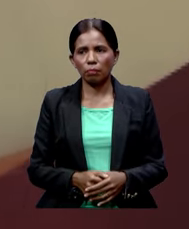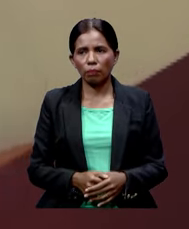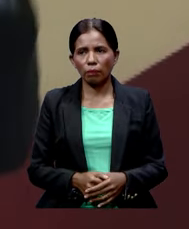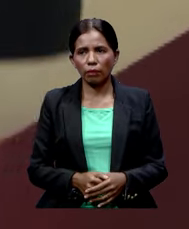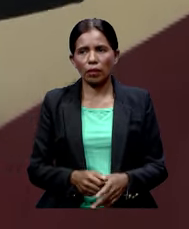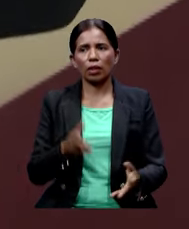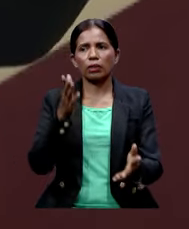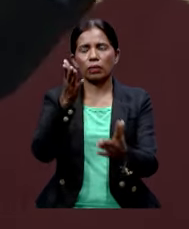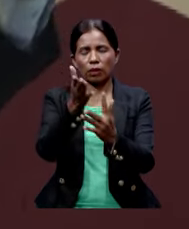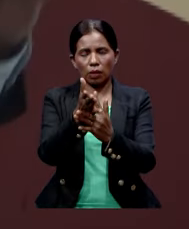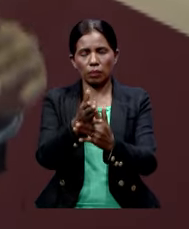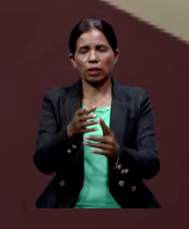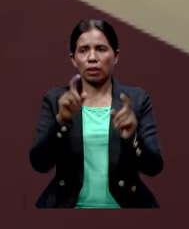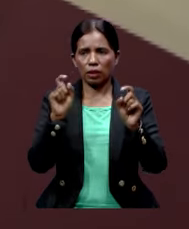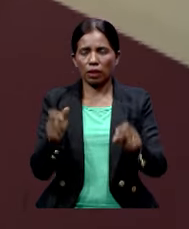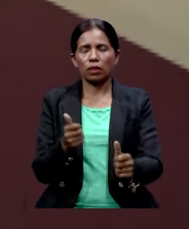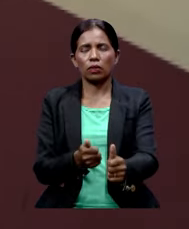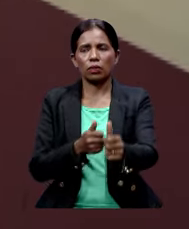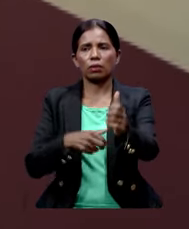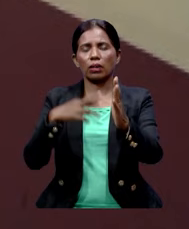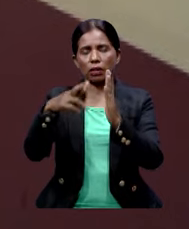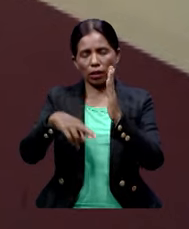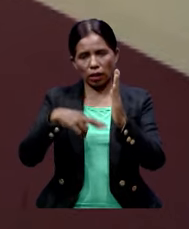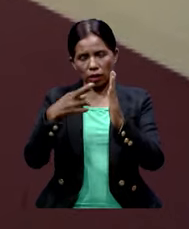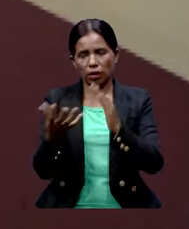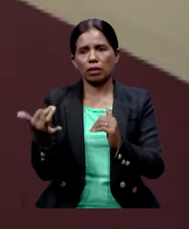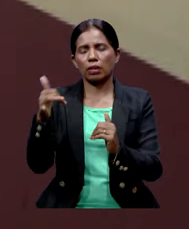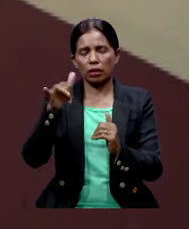Também a fala tem que tui critérios se não é.